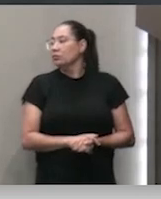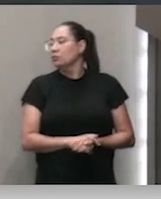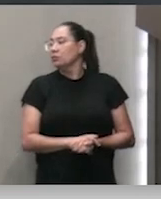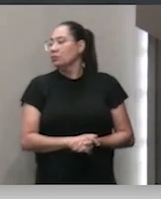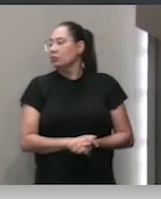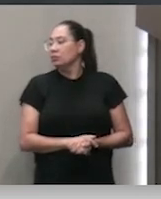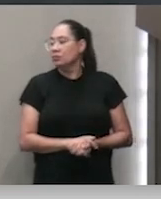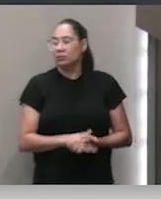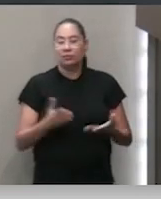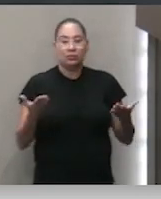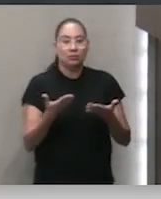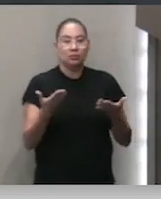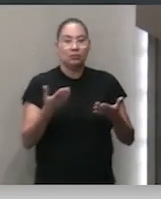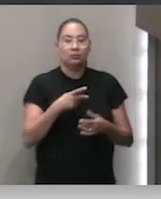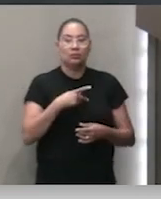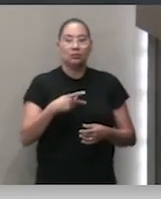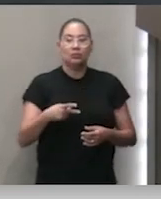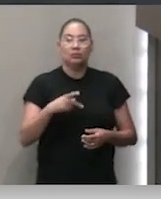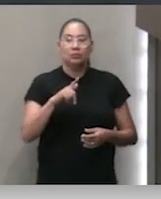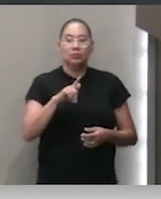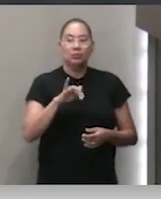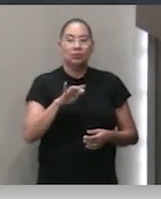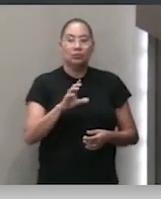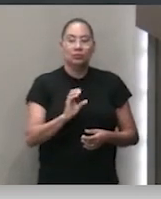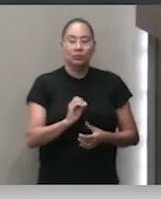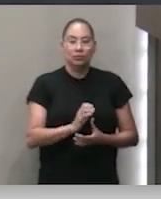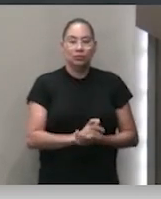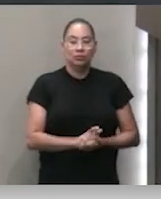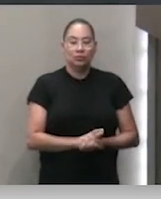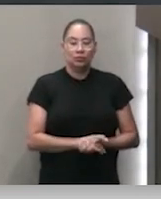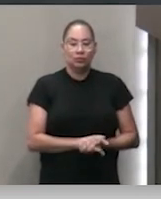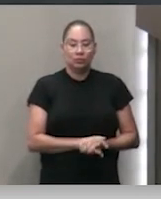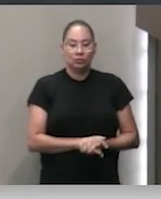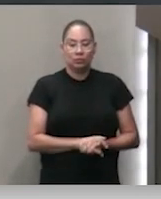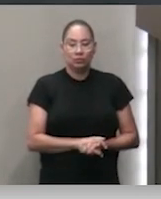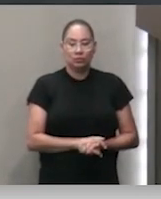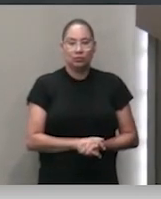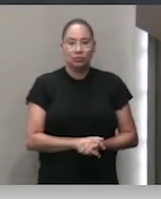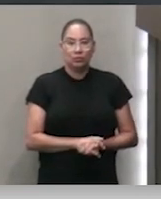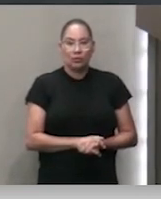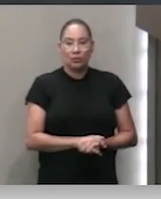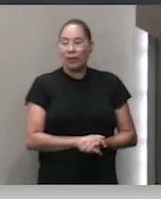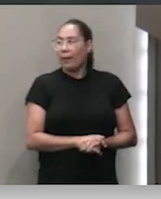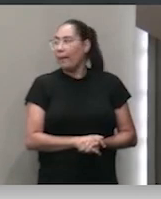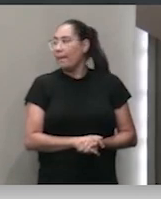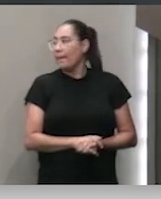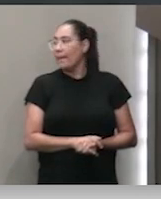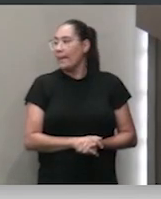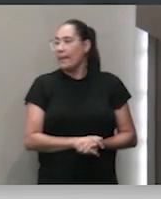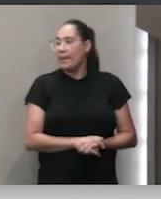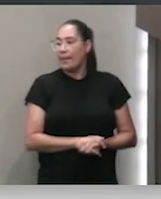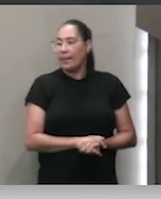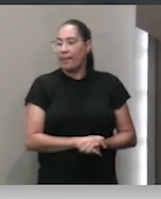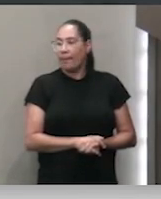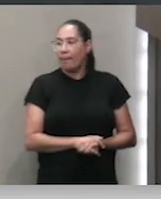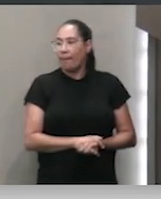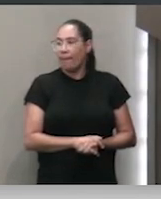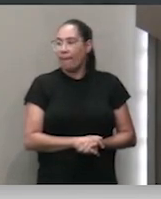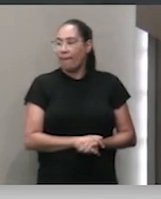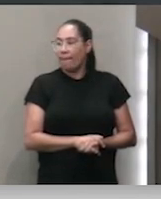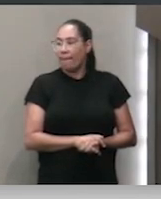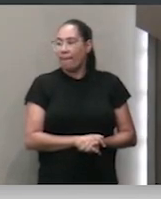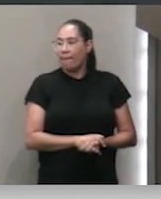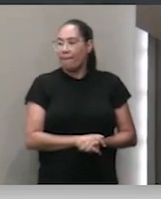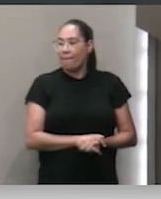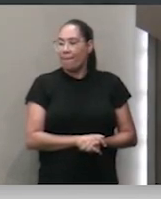Passo as palavras agora para o presidente Gil Krug. Braço forte da sociedade. Obrigado, Final de vereador. semana está meio sumido, presidente, aproveitar o tempo